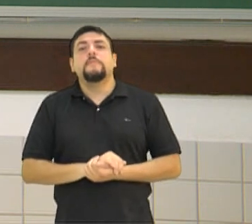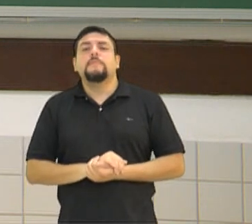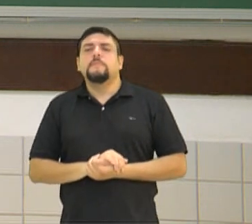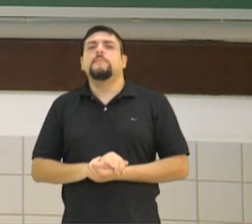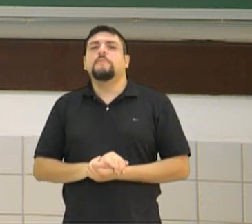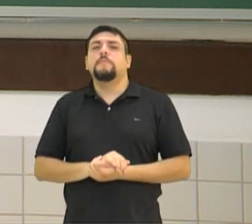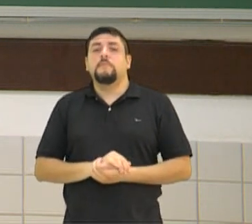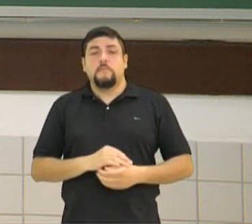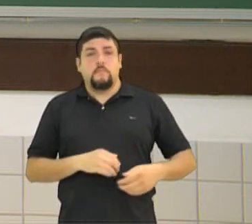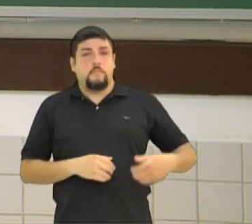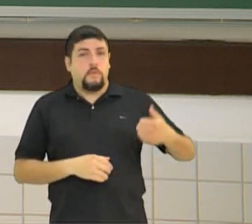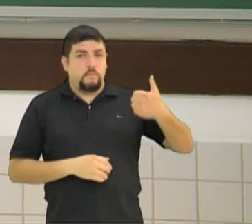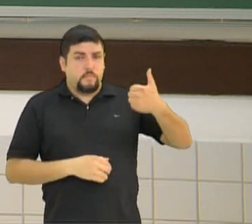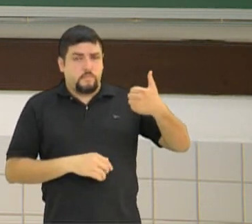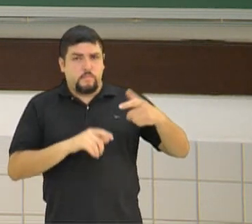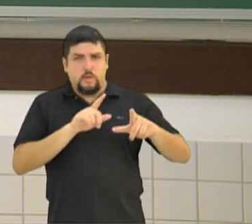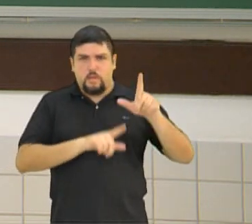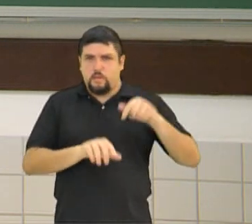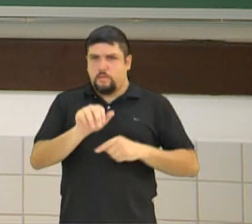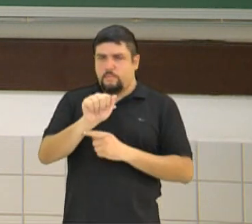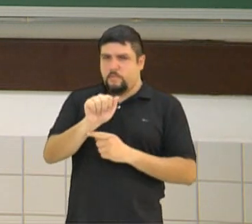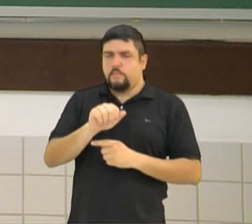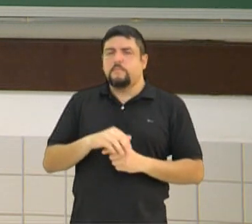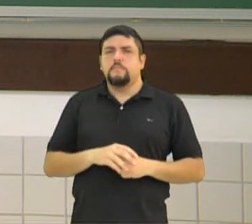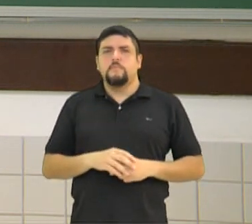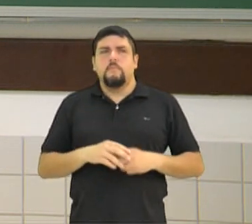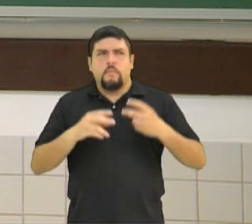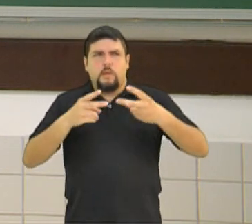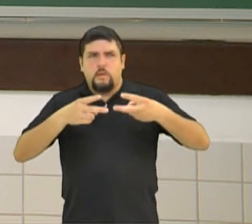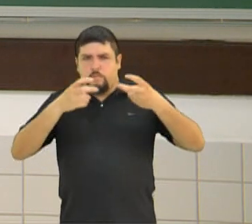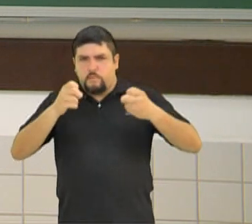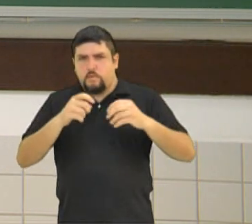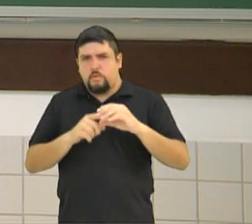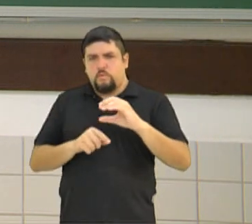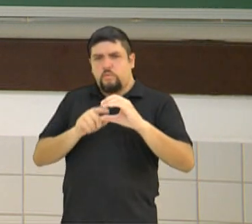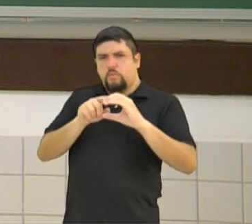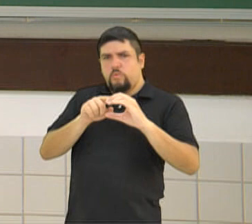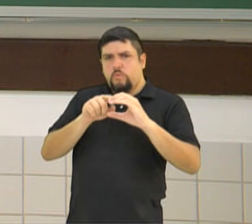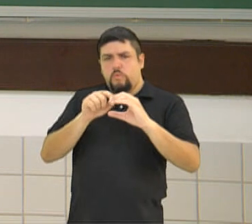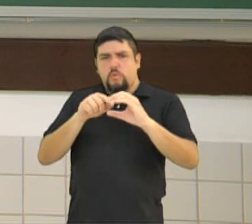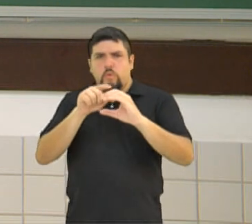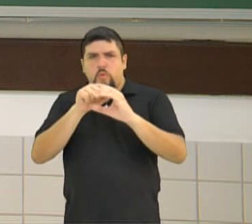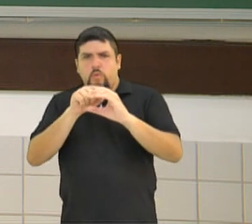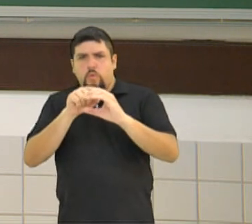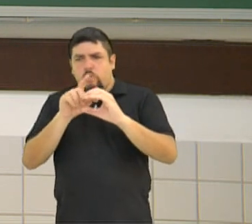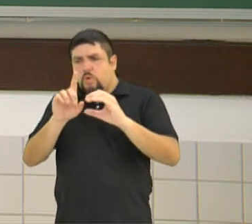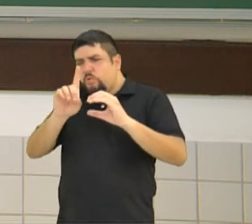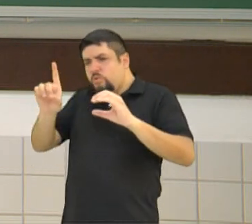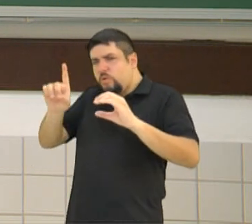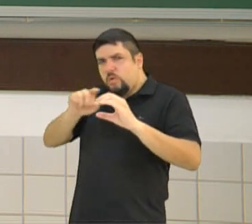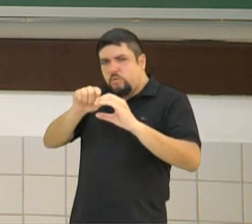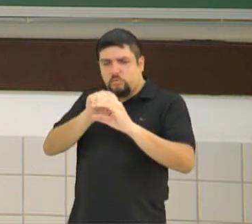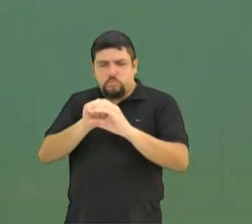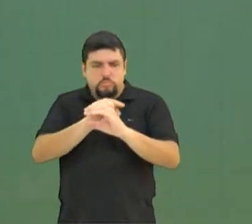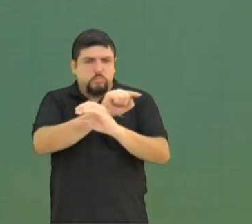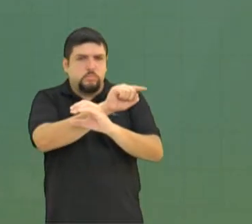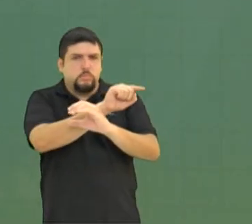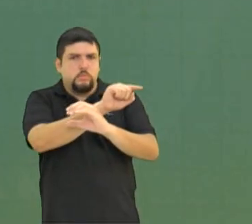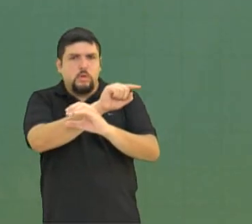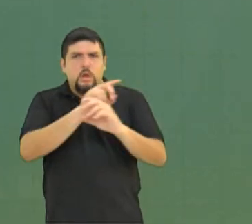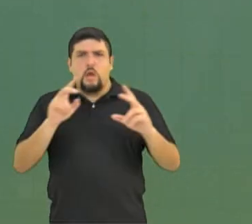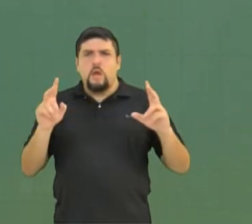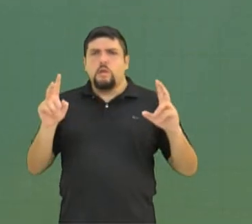primeiro composto, letra A. Perceba que esse lado direito é igual ao lado esquerdo, então não